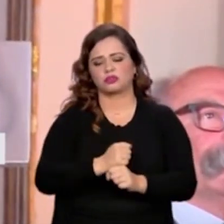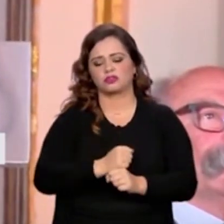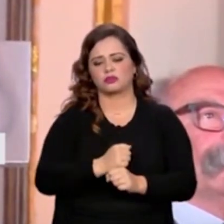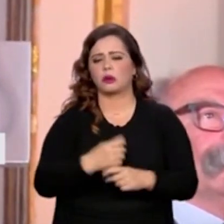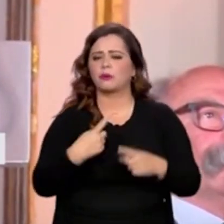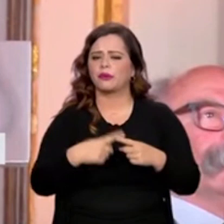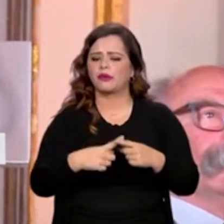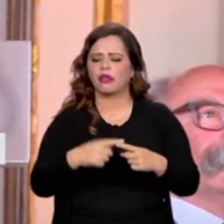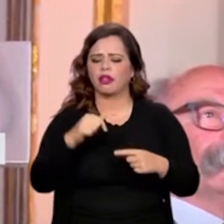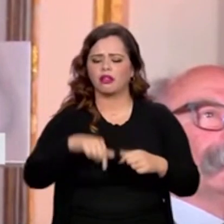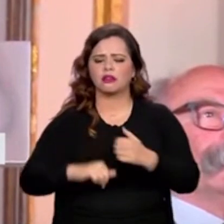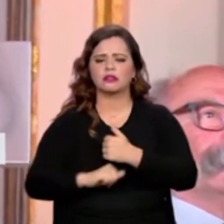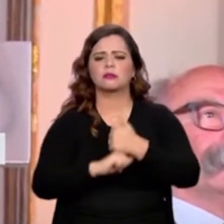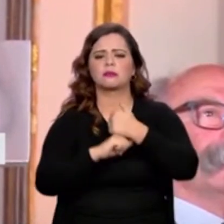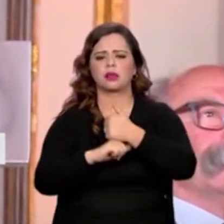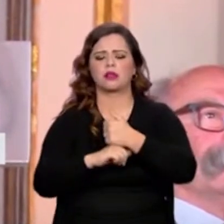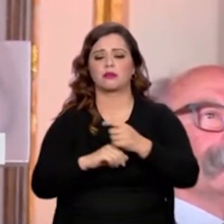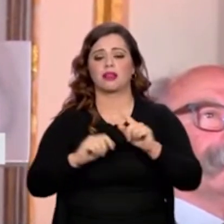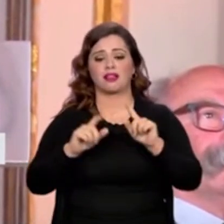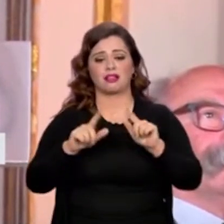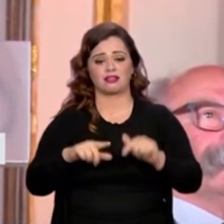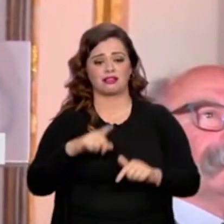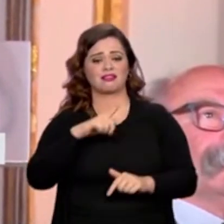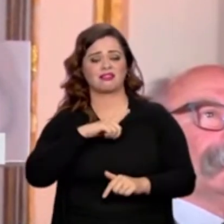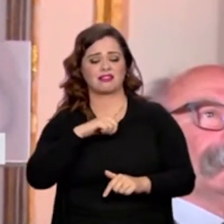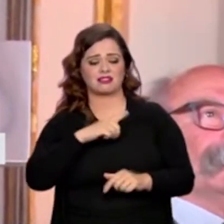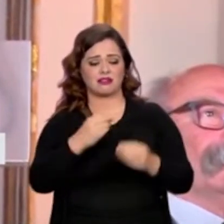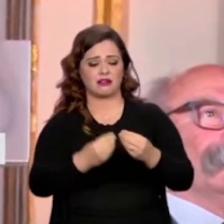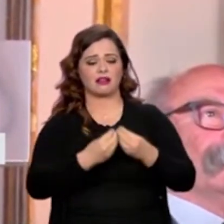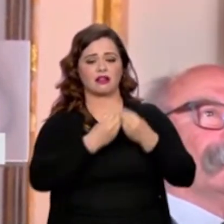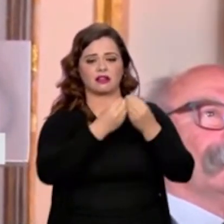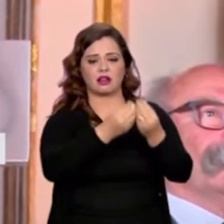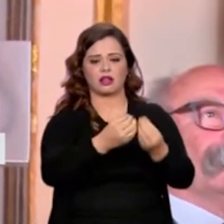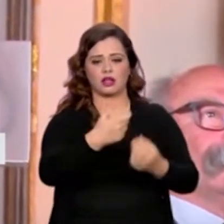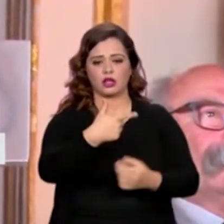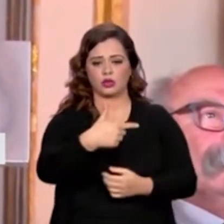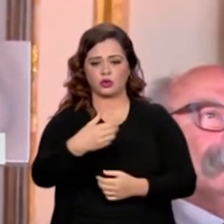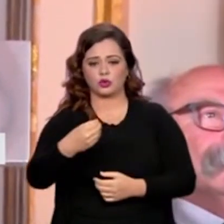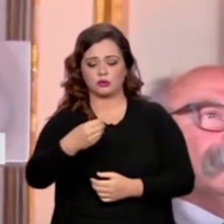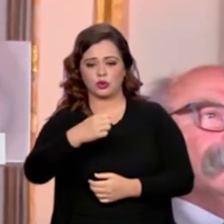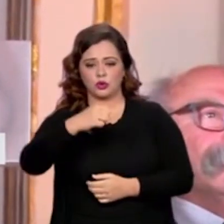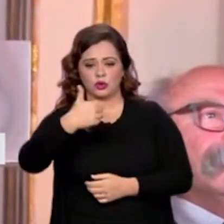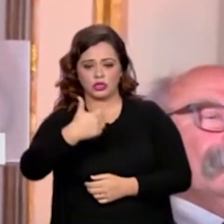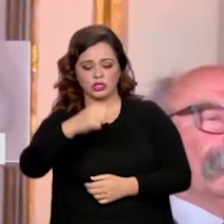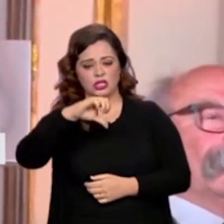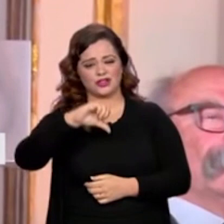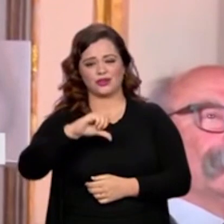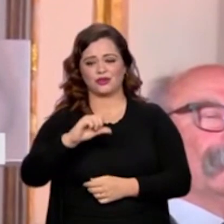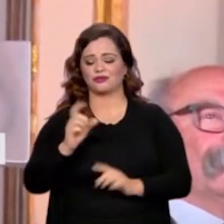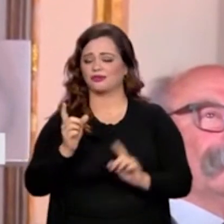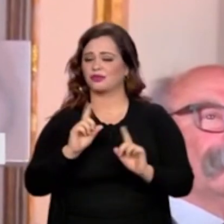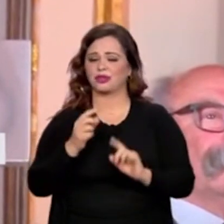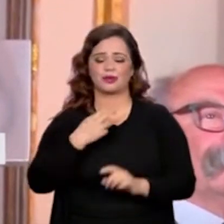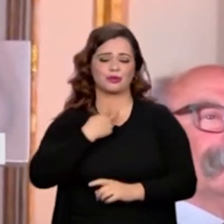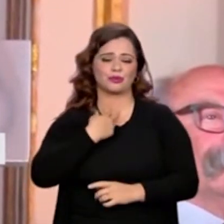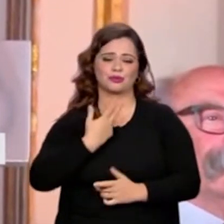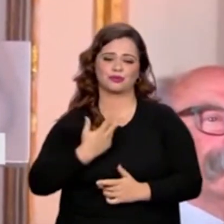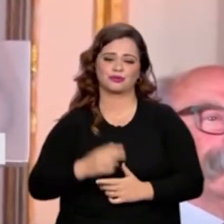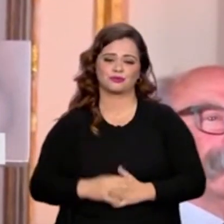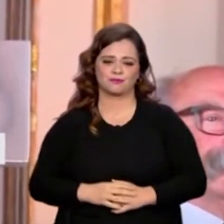prêmio deveria ter sido entregue em 2019 e não foi.